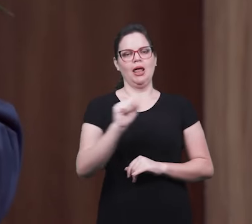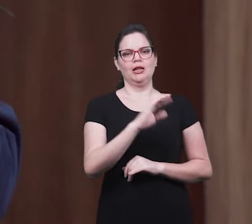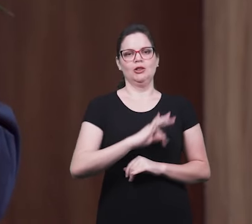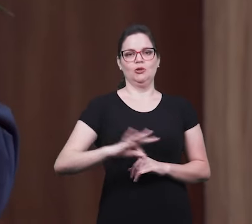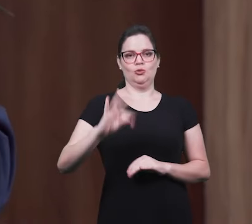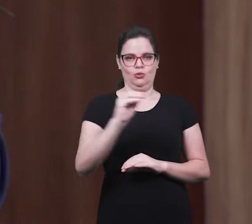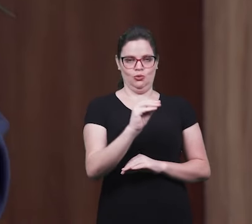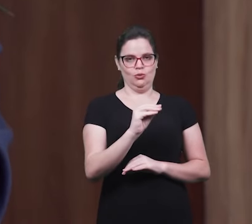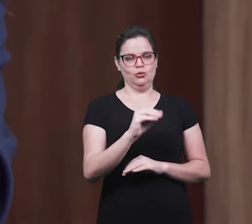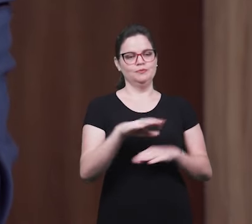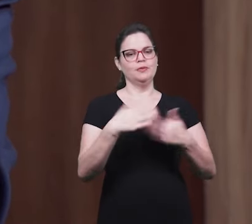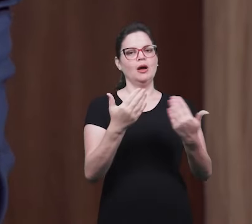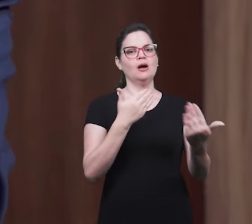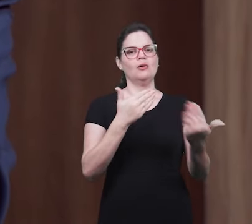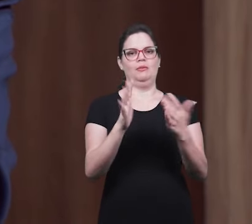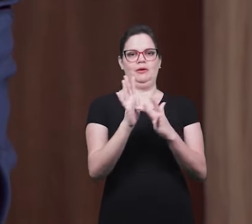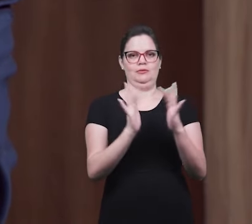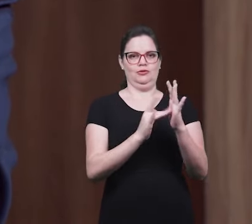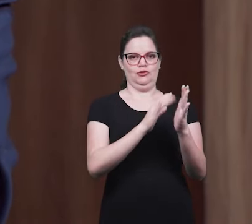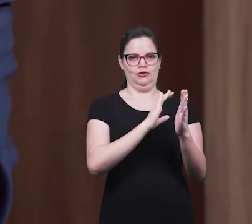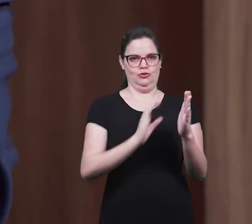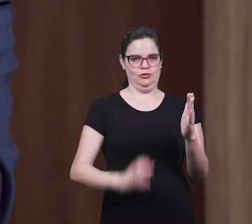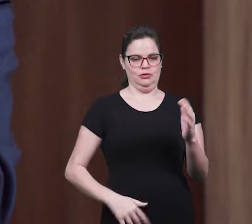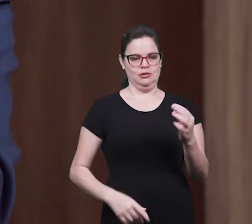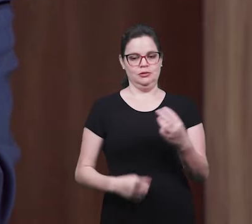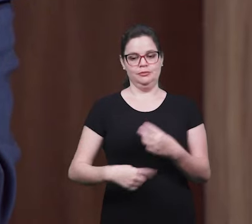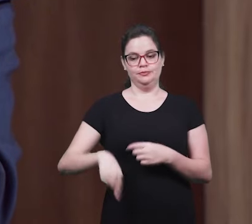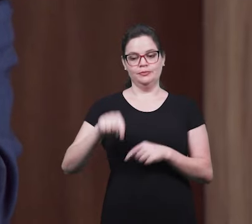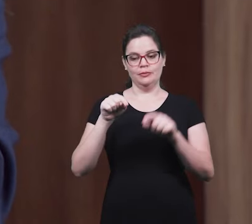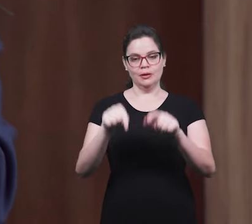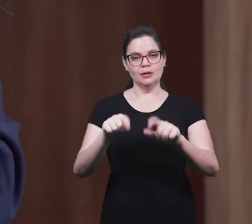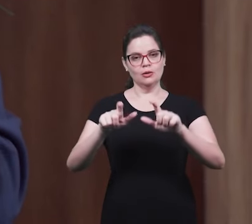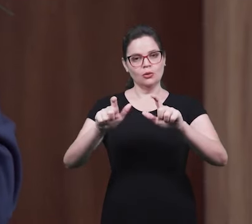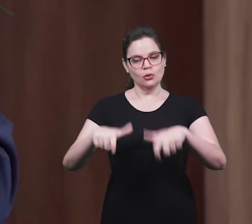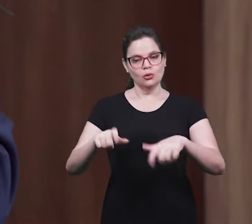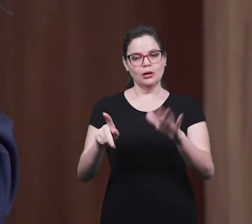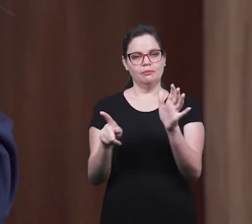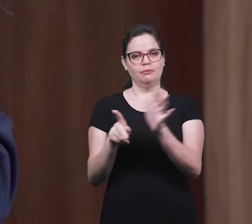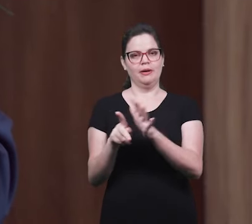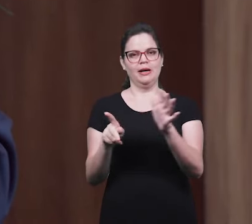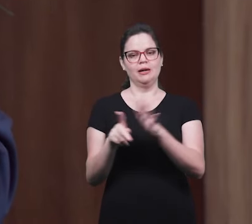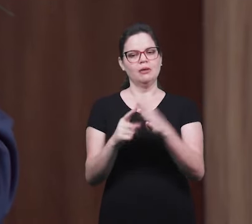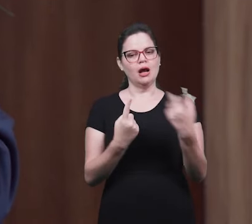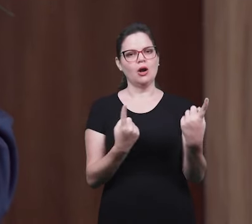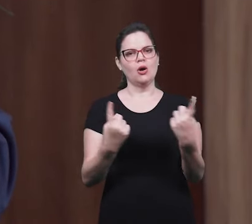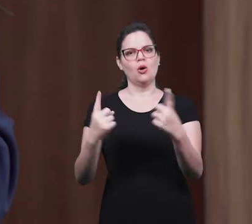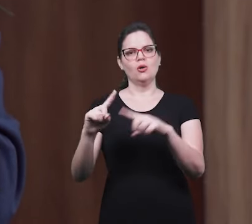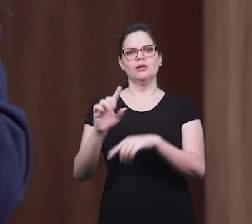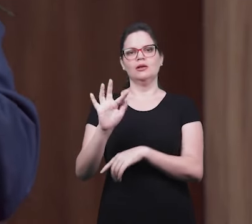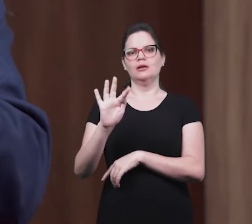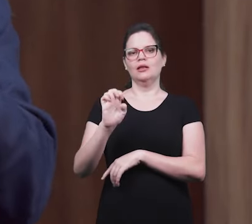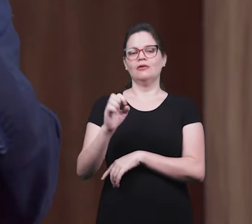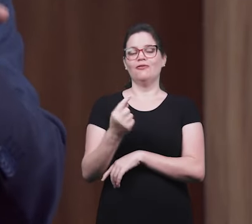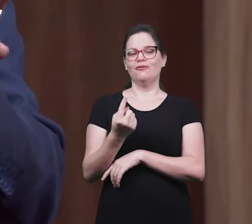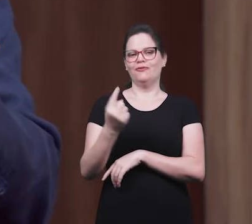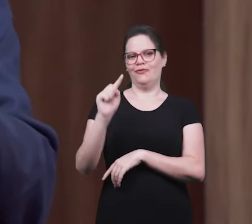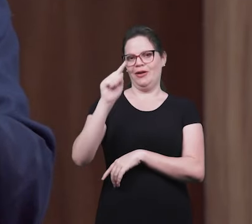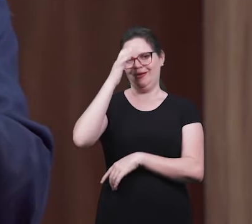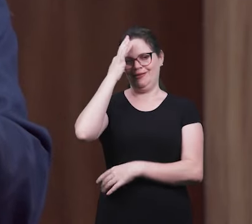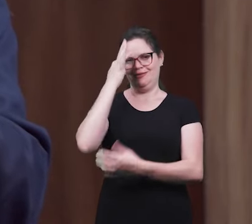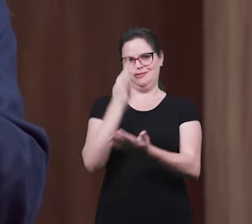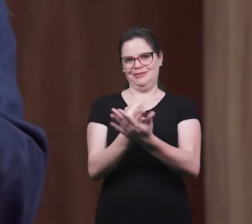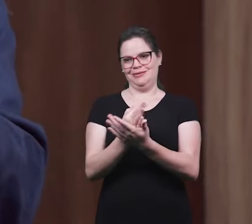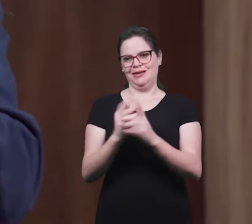Senhor Jesus. Já em Pérgamo, a oposição é à fé, ou seja, à ação